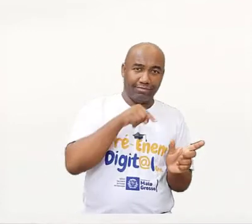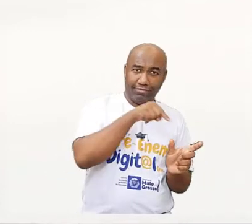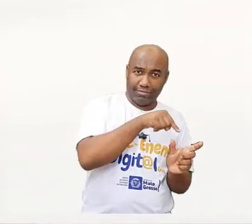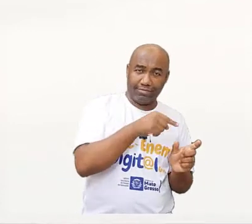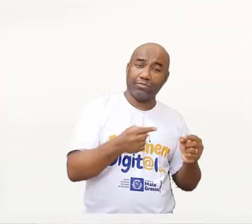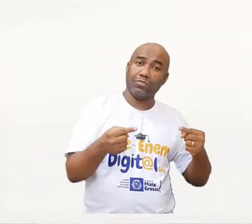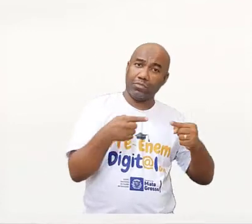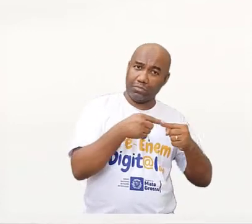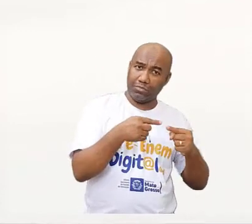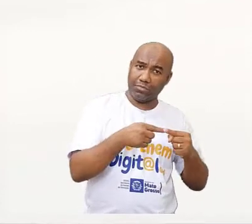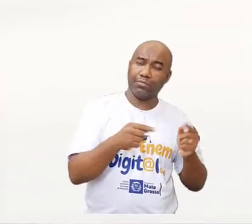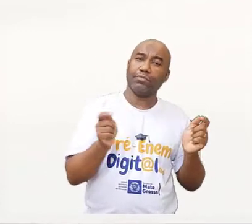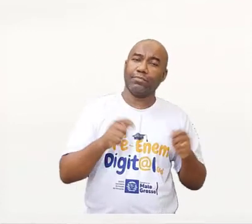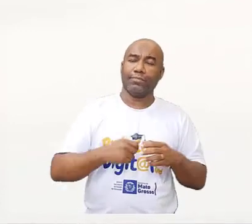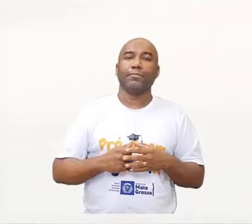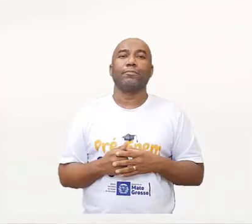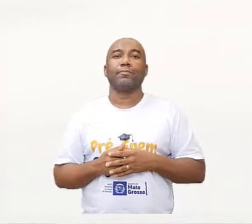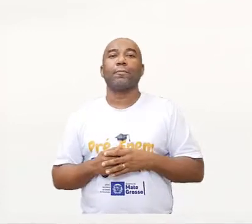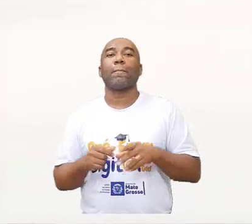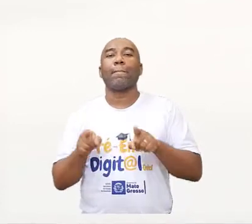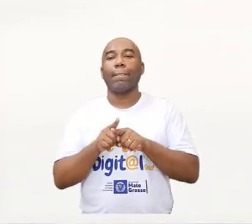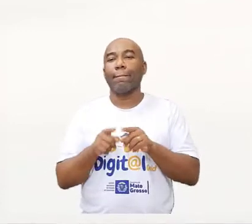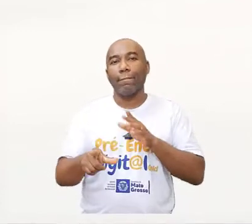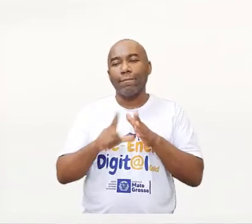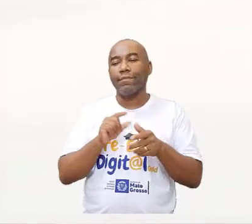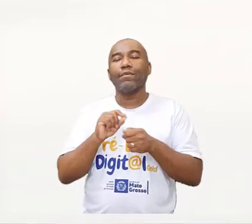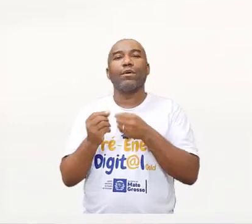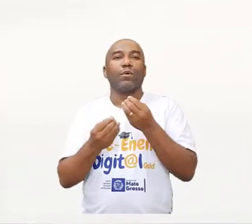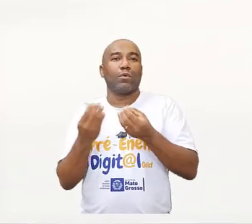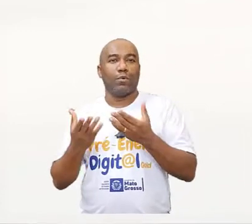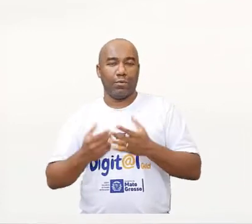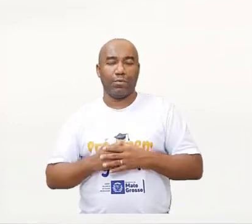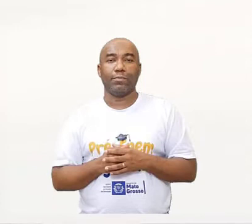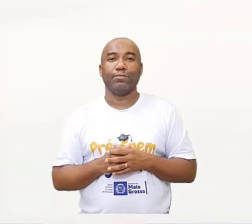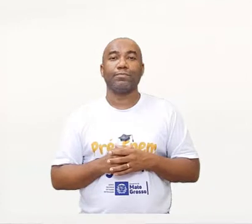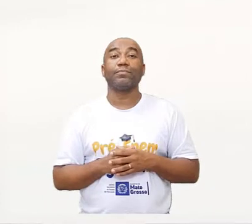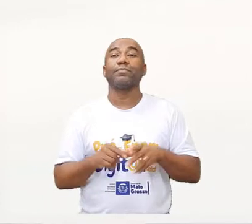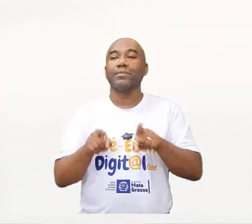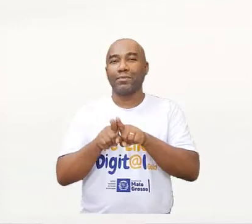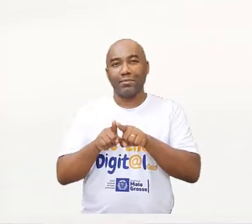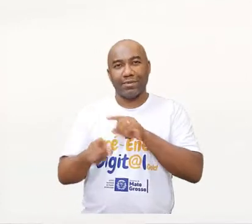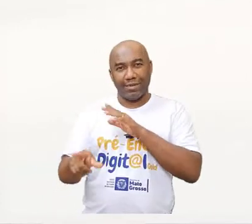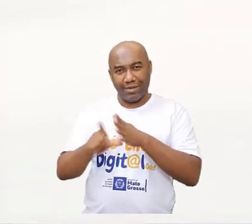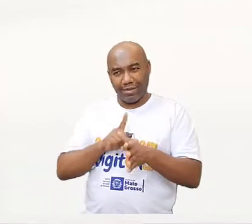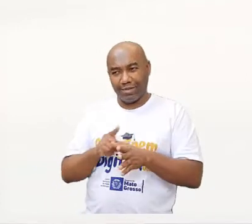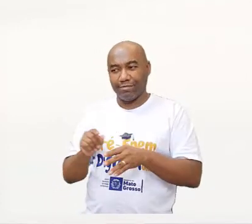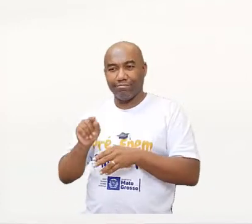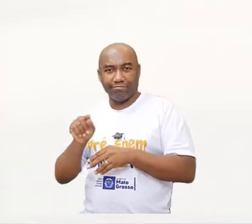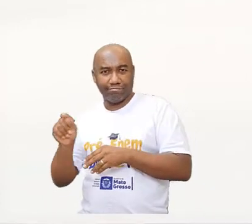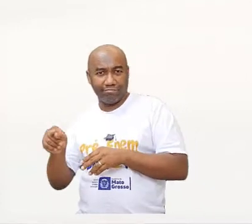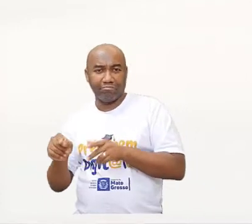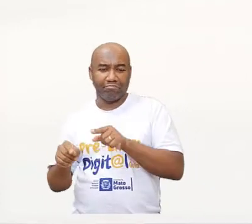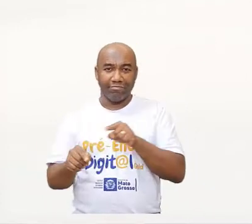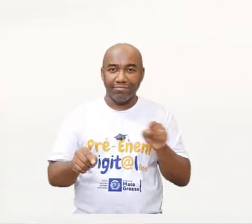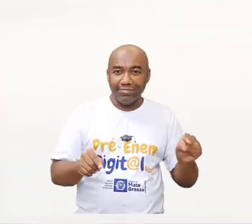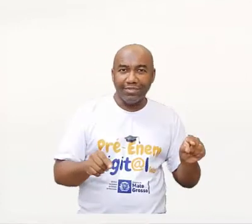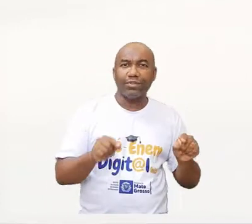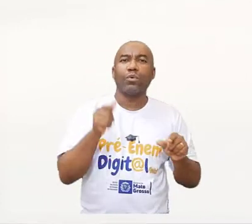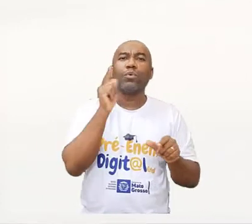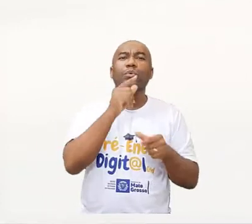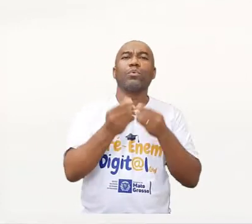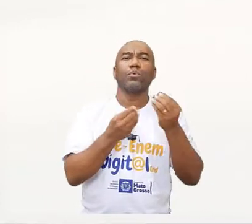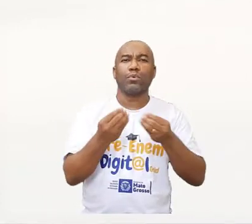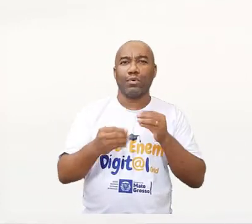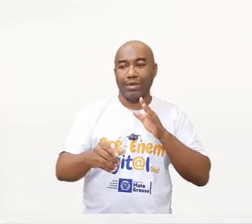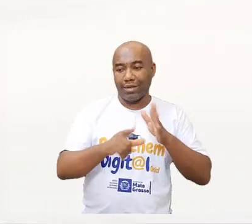posições que você, né, utilizará. Então, nesse caso, no singular, ensino